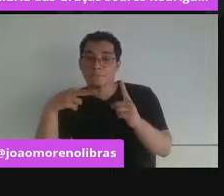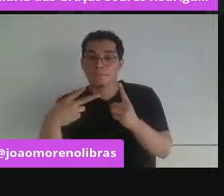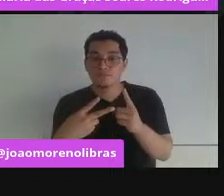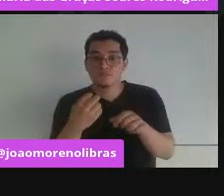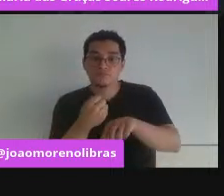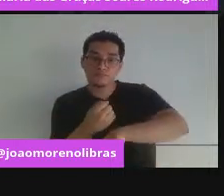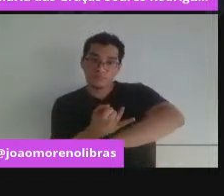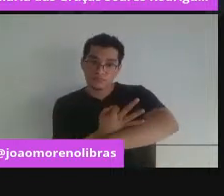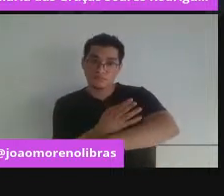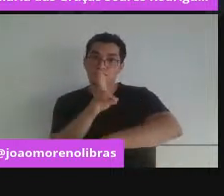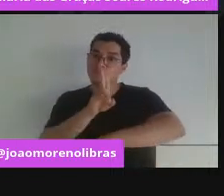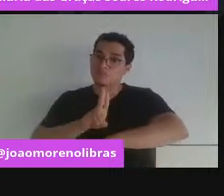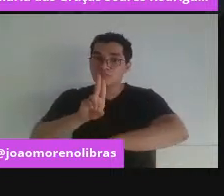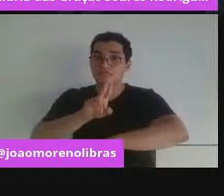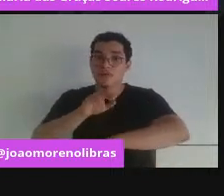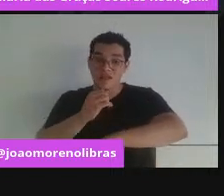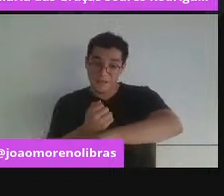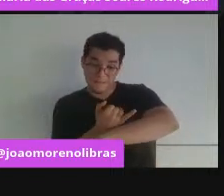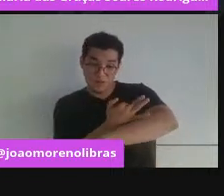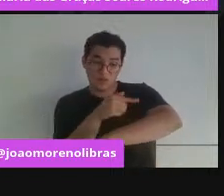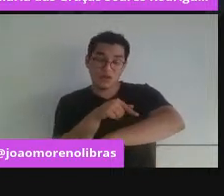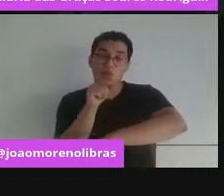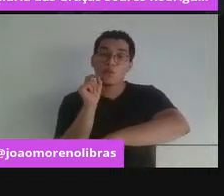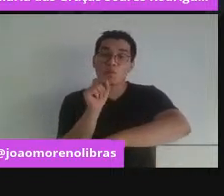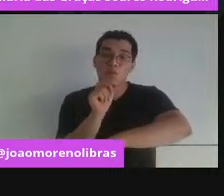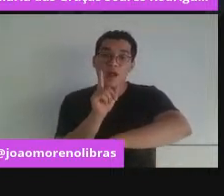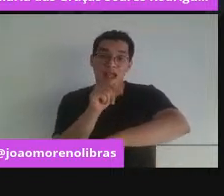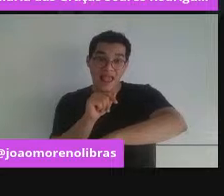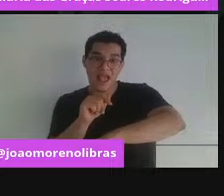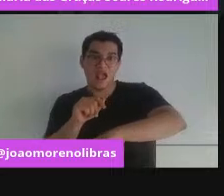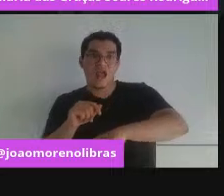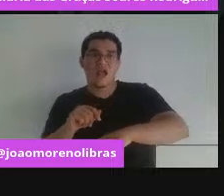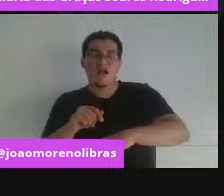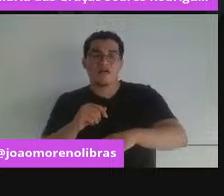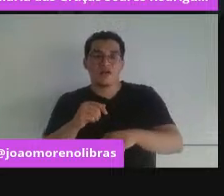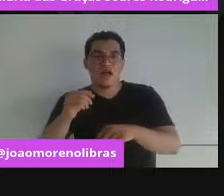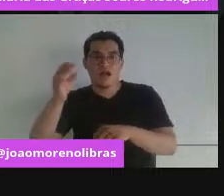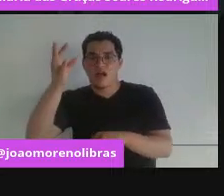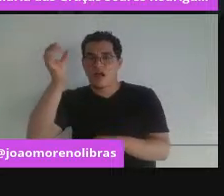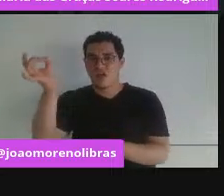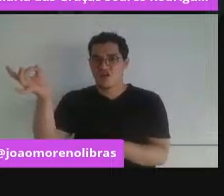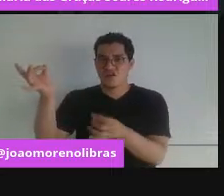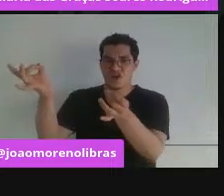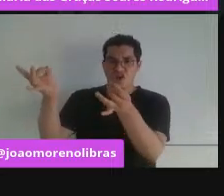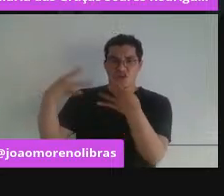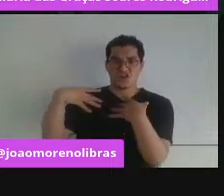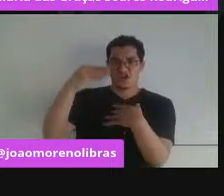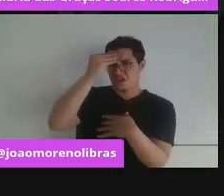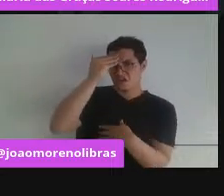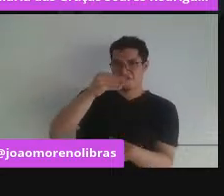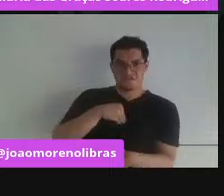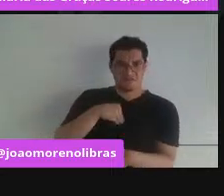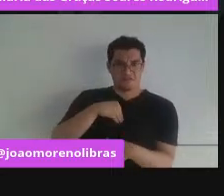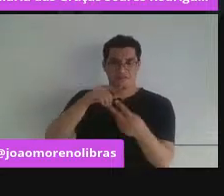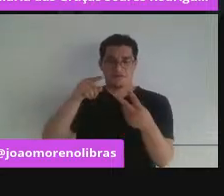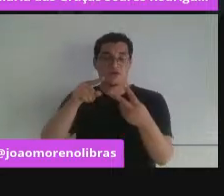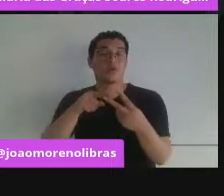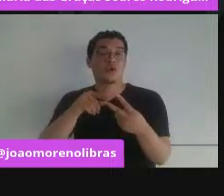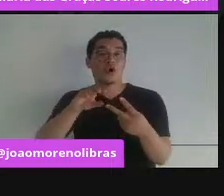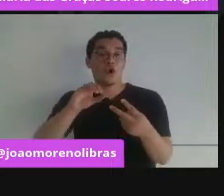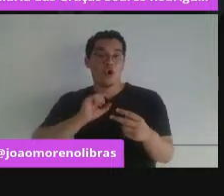emoção traduz rejeição, ódio, subjacente ao enunciado. Imagina o que essas detentas